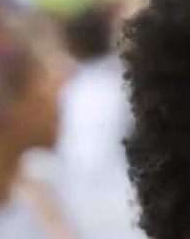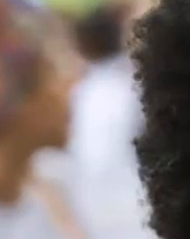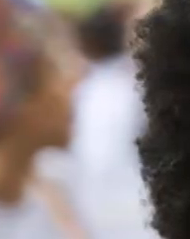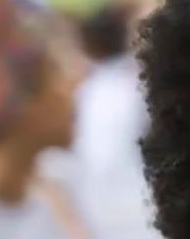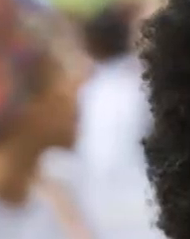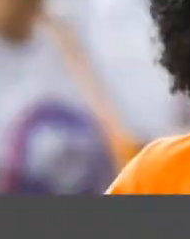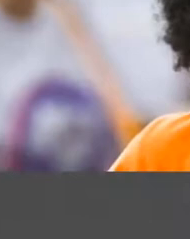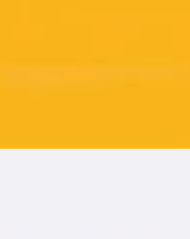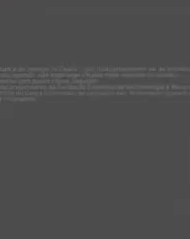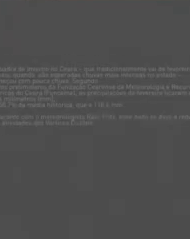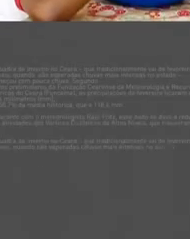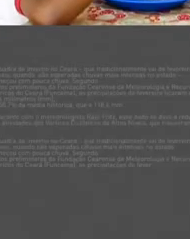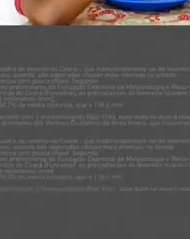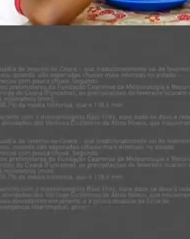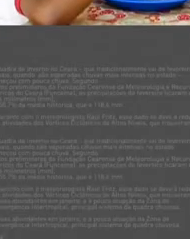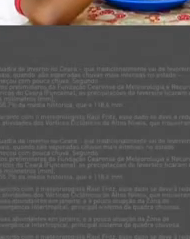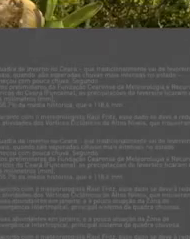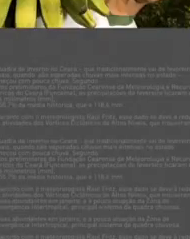o